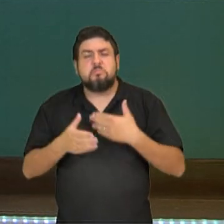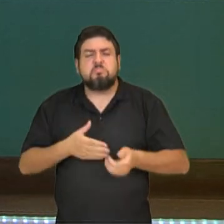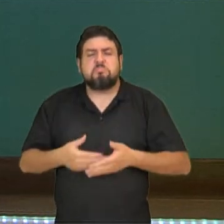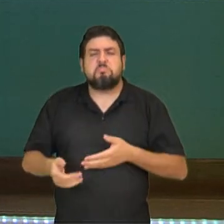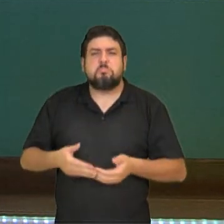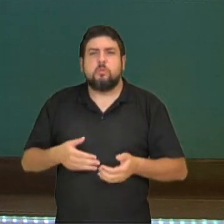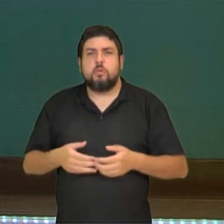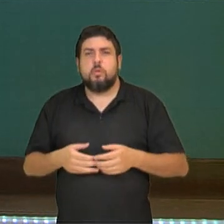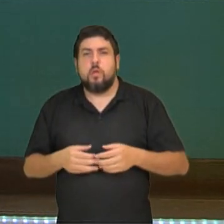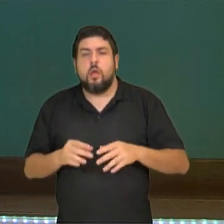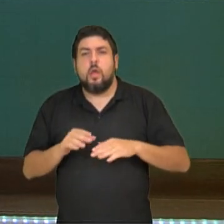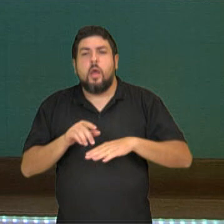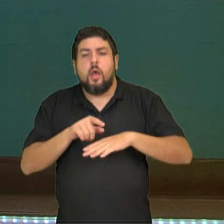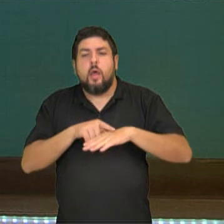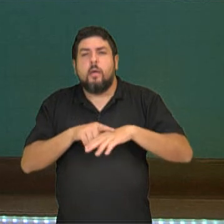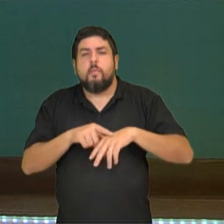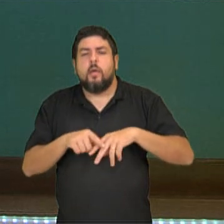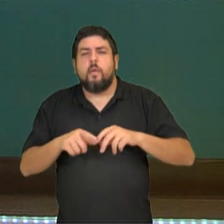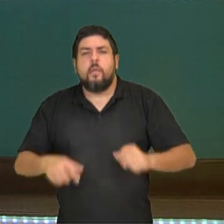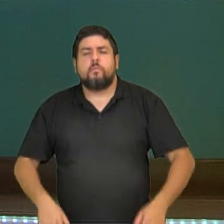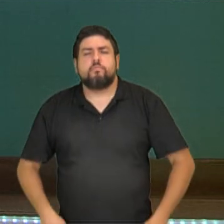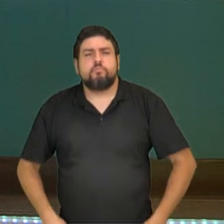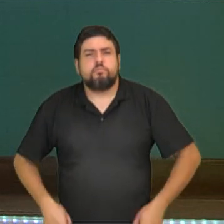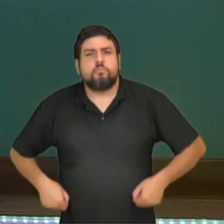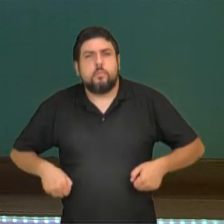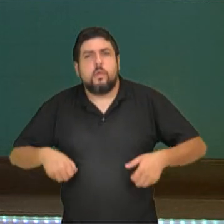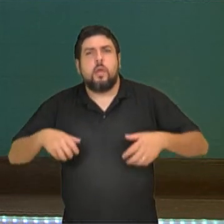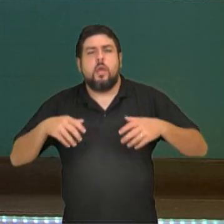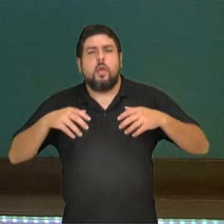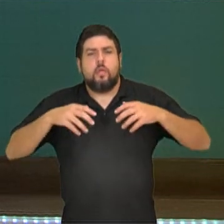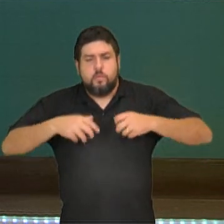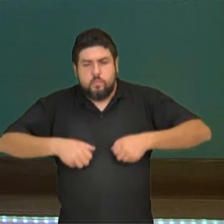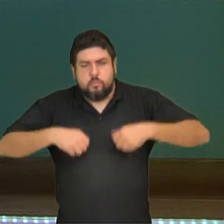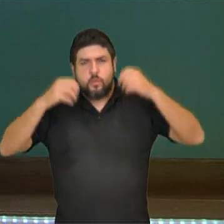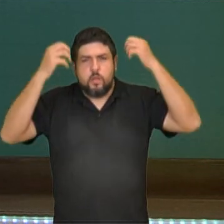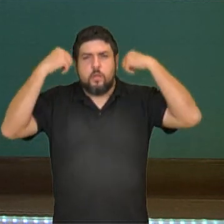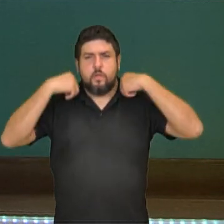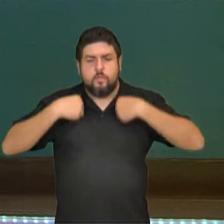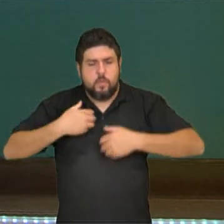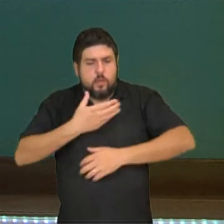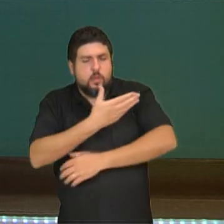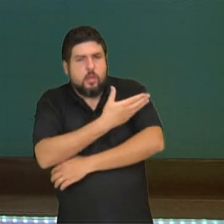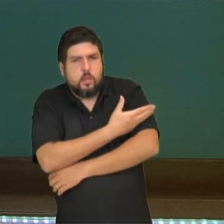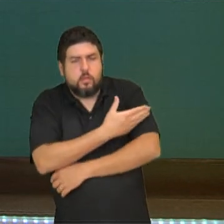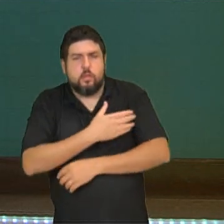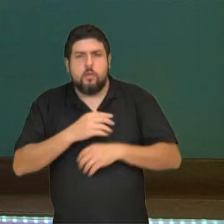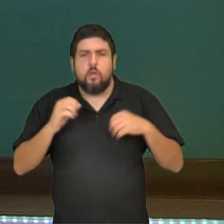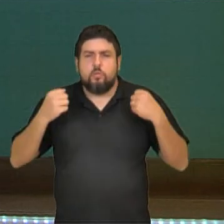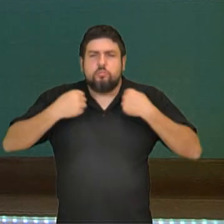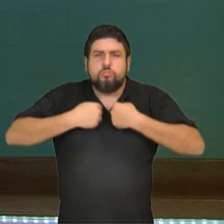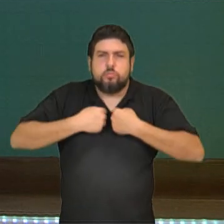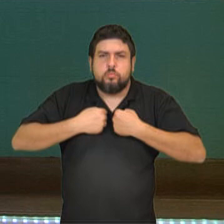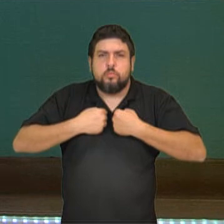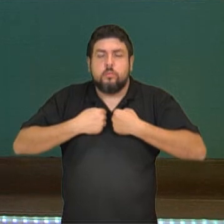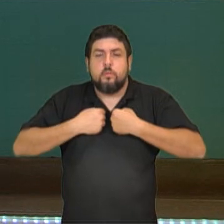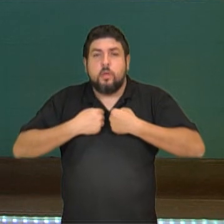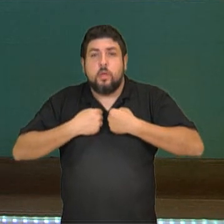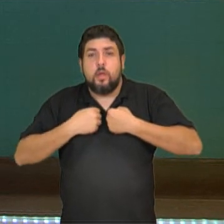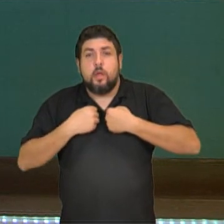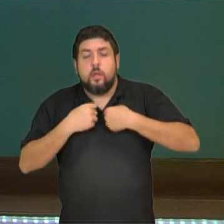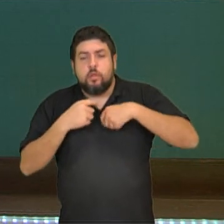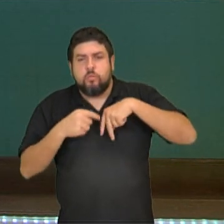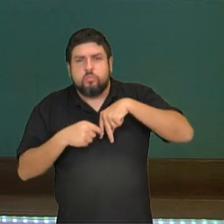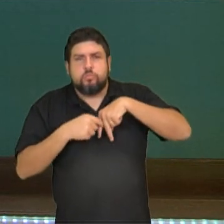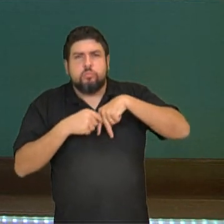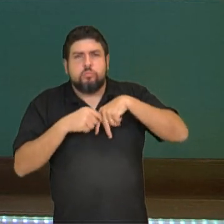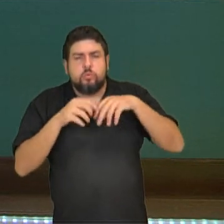pele, cobriu, colocou uma camiseta, uma blusa, um moletom. Vai estar úmido, escuro